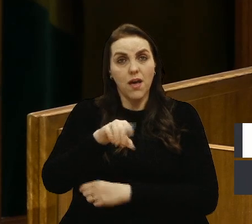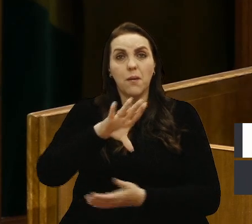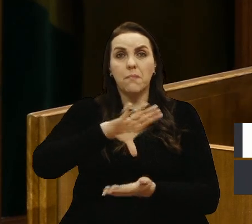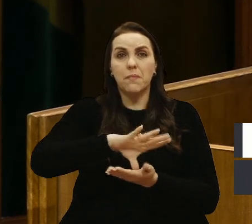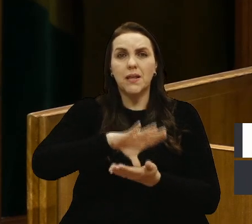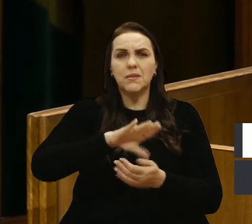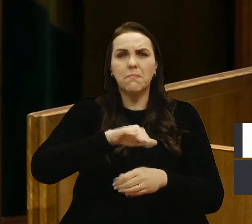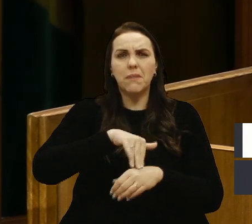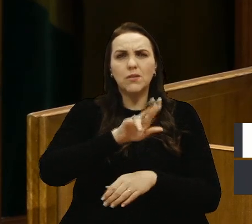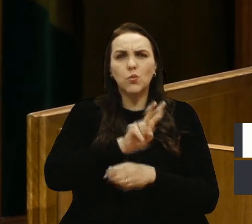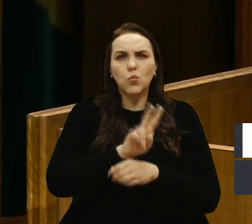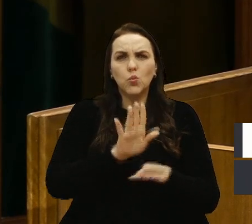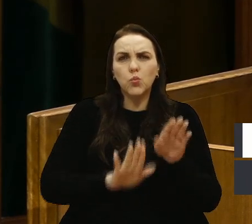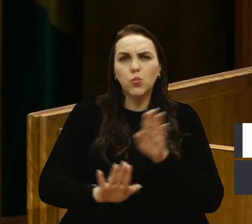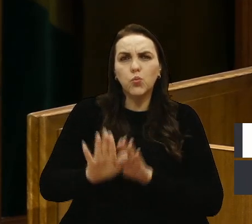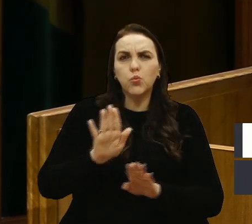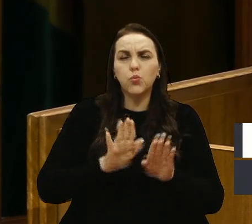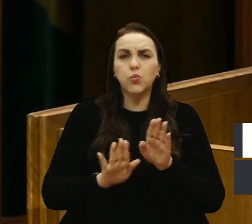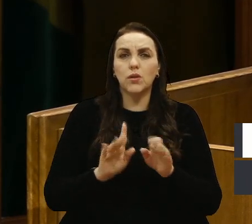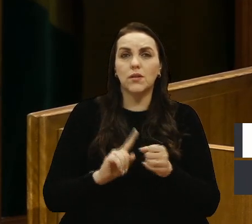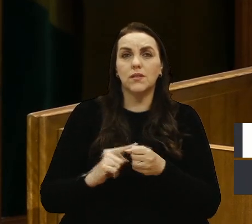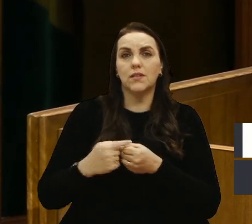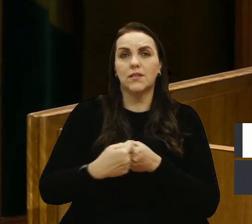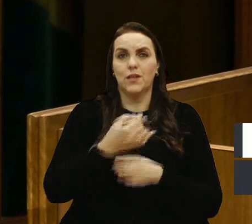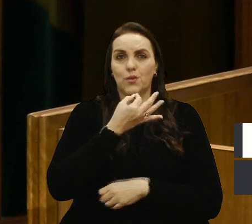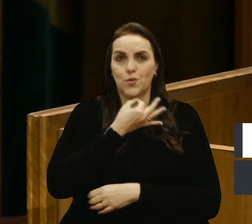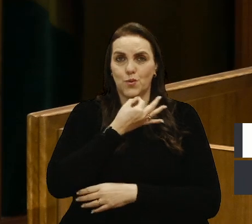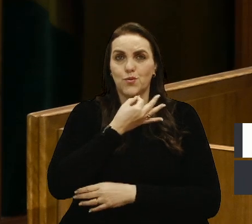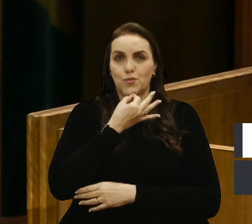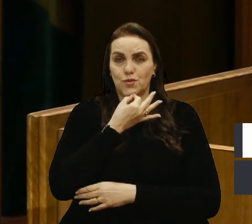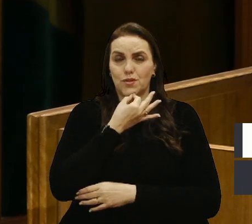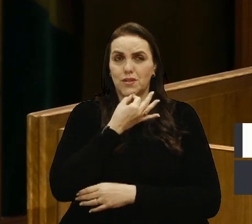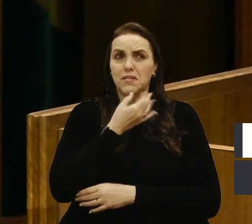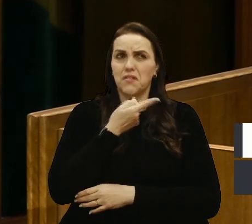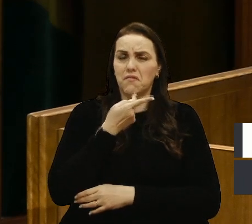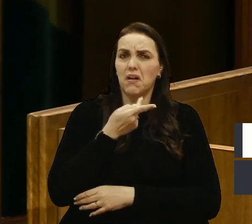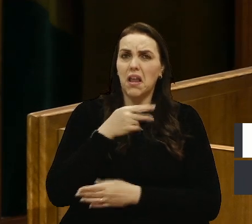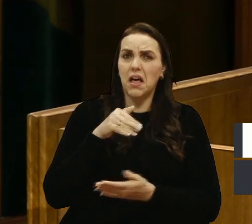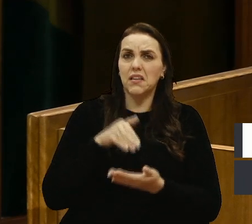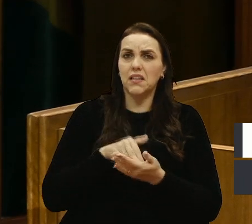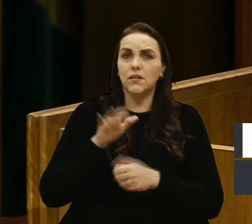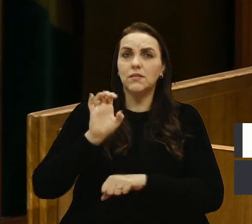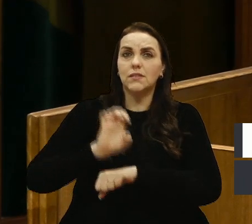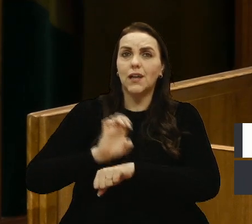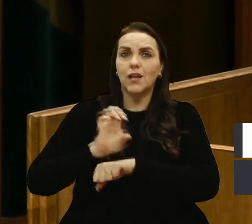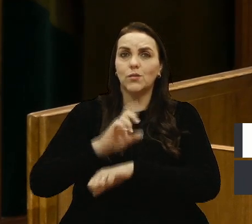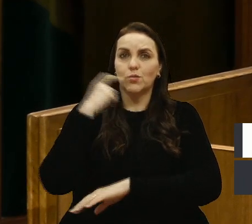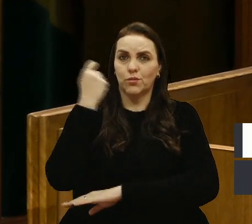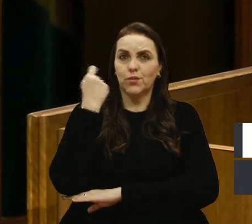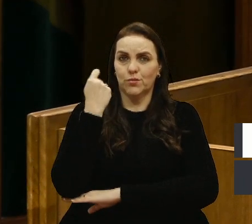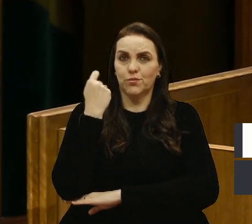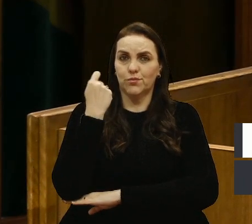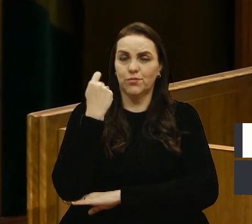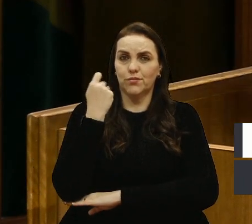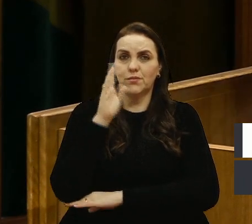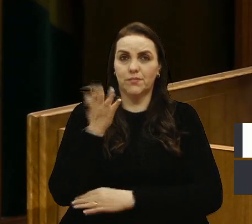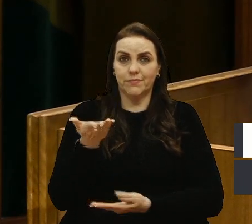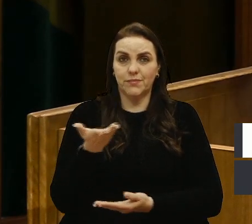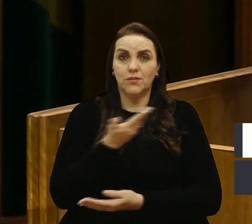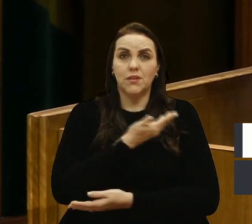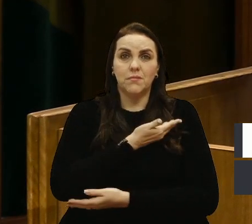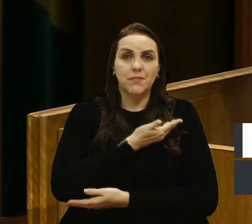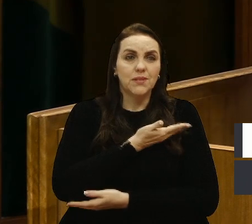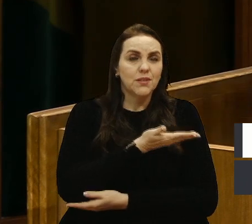mais bem cuidadas da cidade de Caxias do Sul e eu arrisco dizer até do estado do Rio Grande do Sul. E meus amigos, não